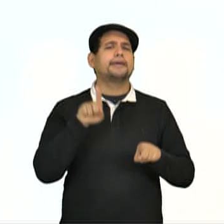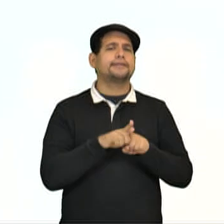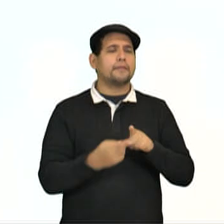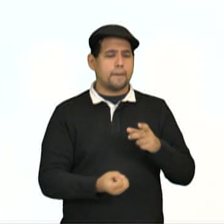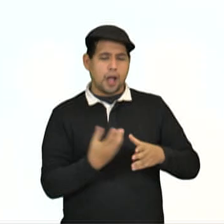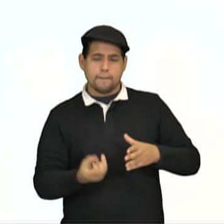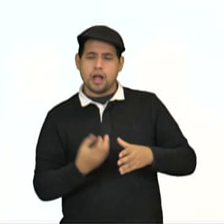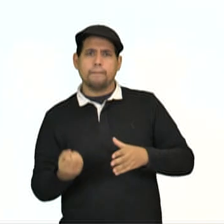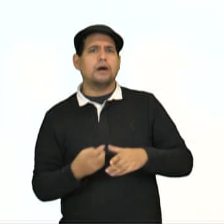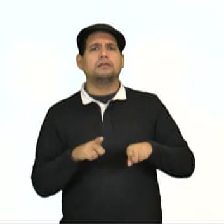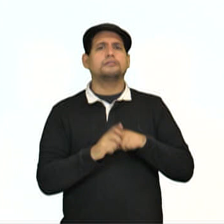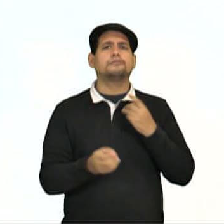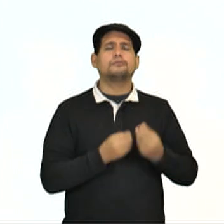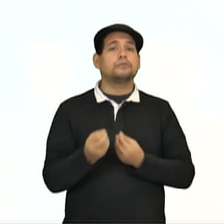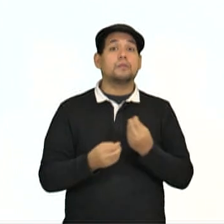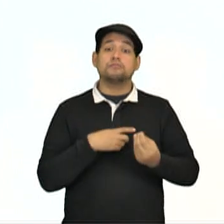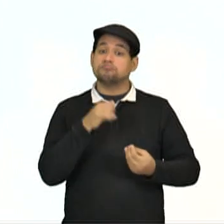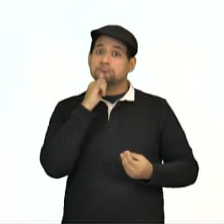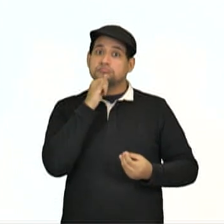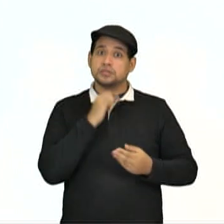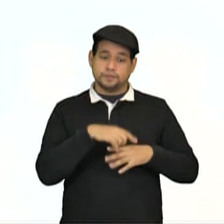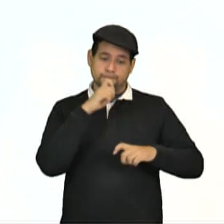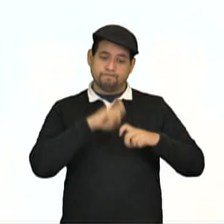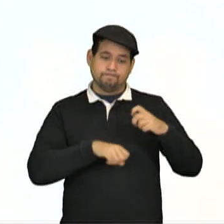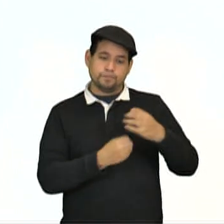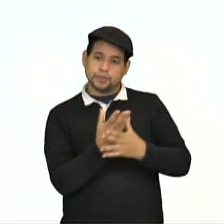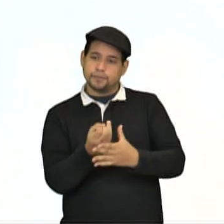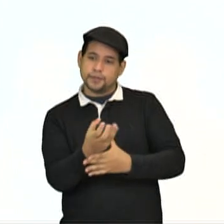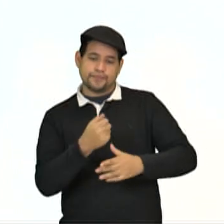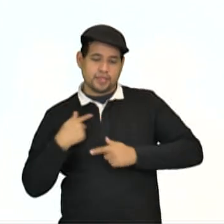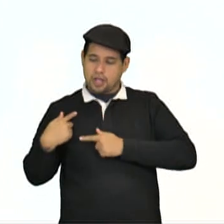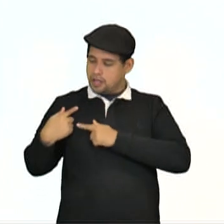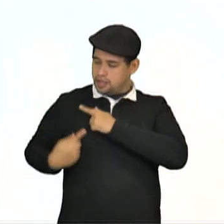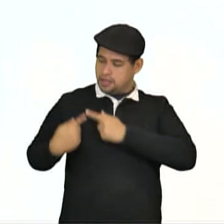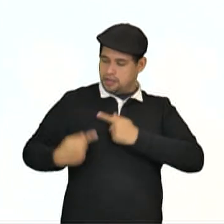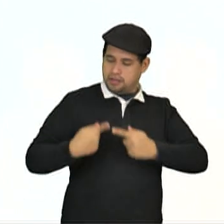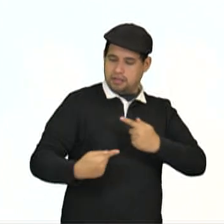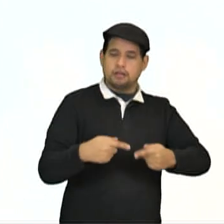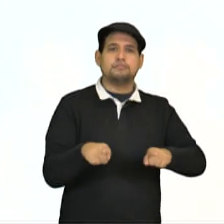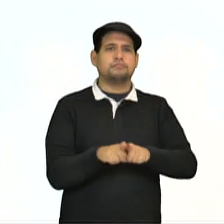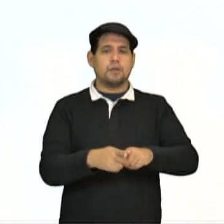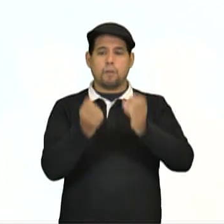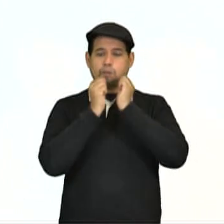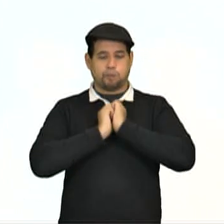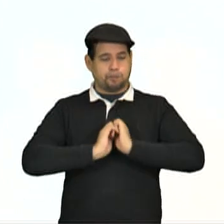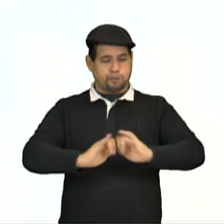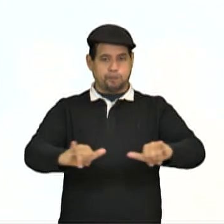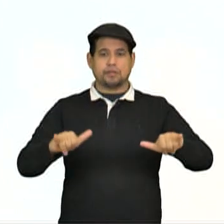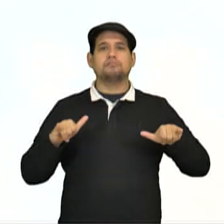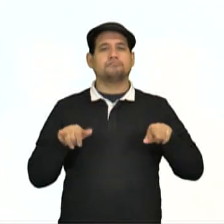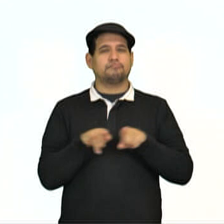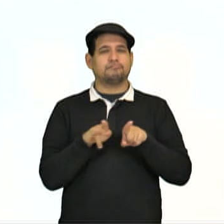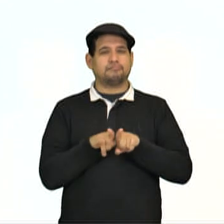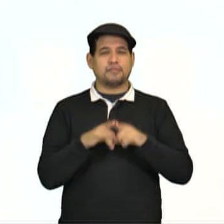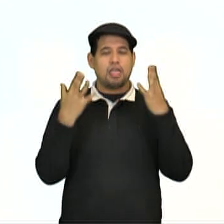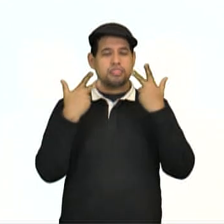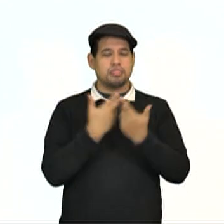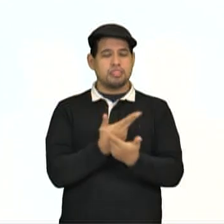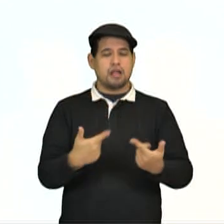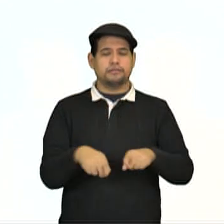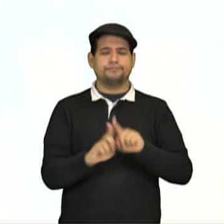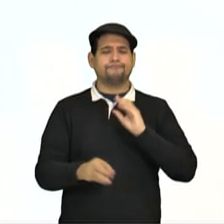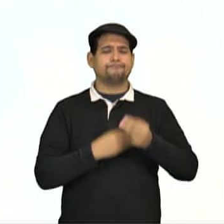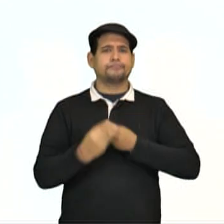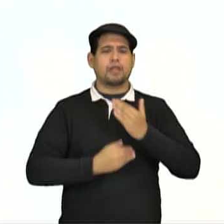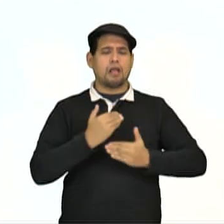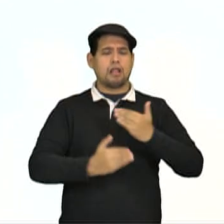a capacidade que um ser vivo tem de produzir descendentes, ou seja, de propagar a sua espécie. O